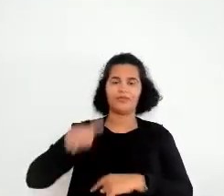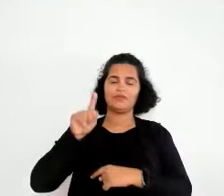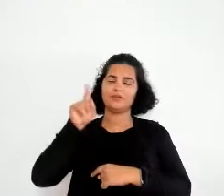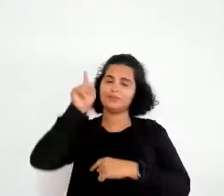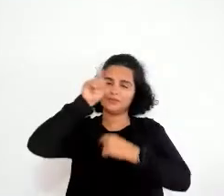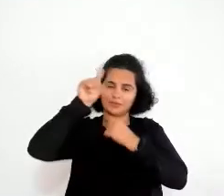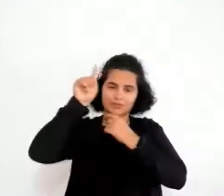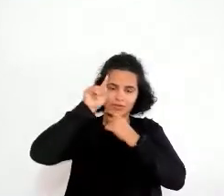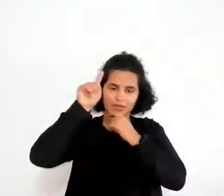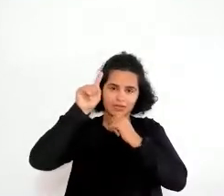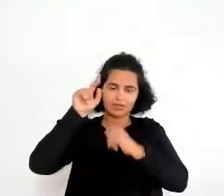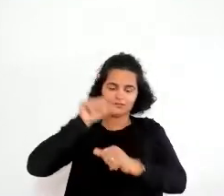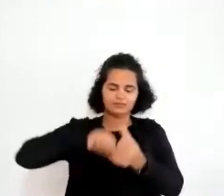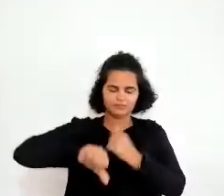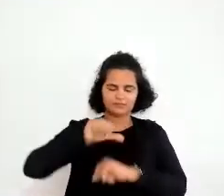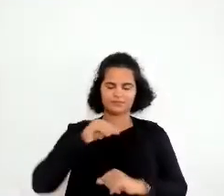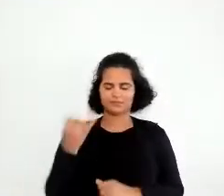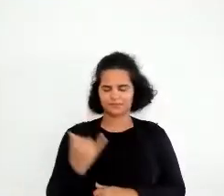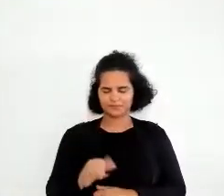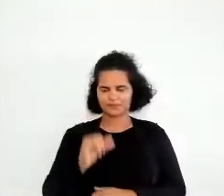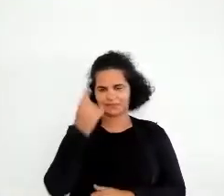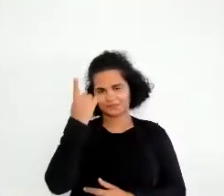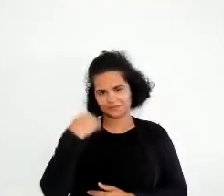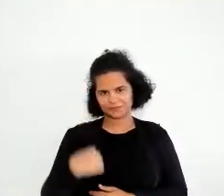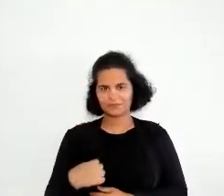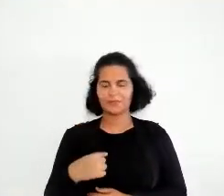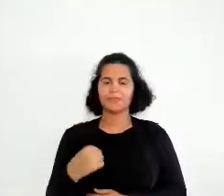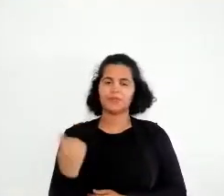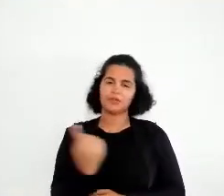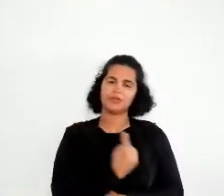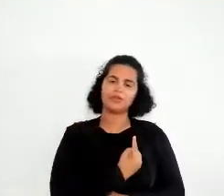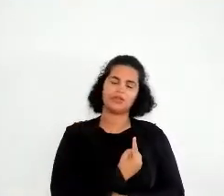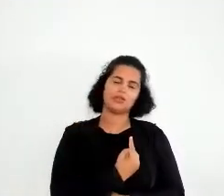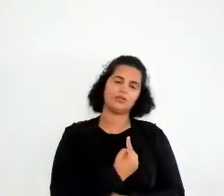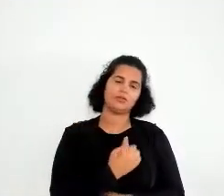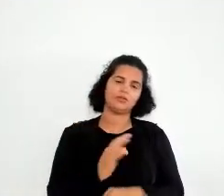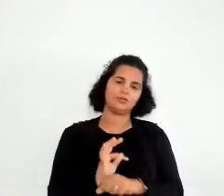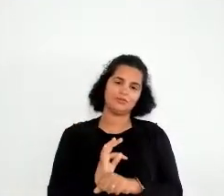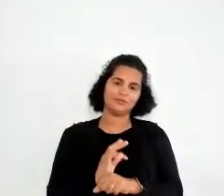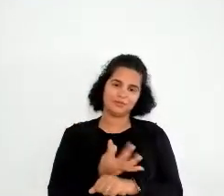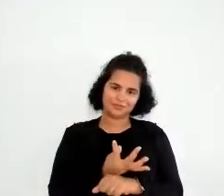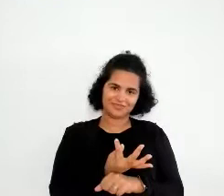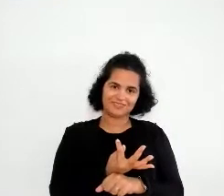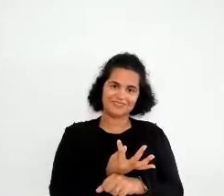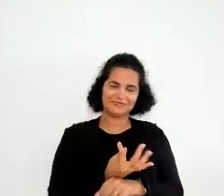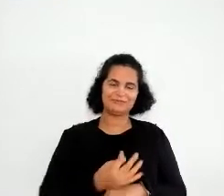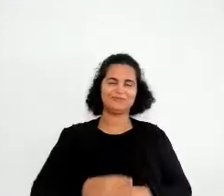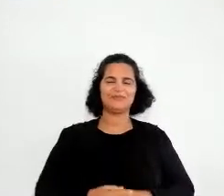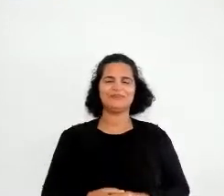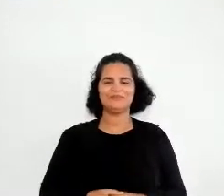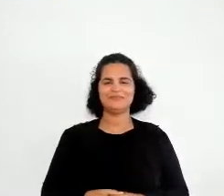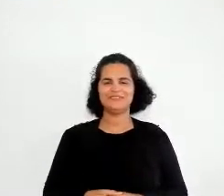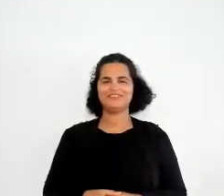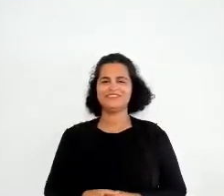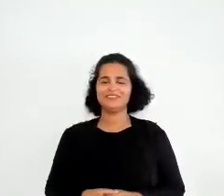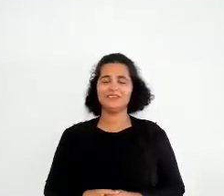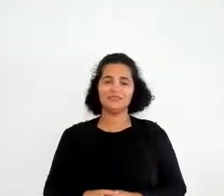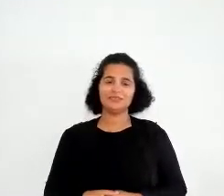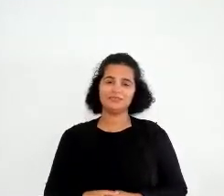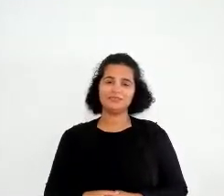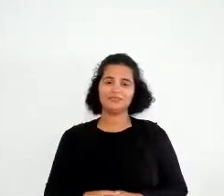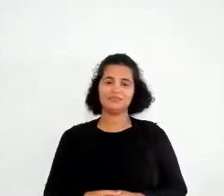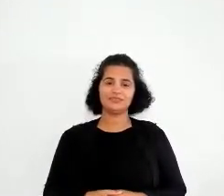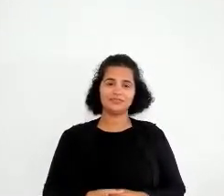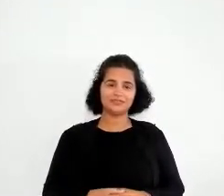nossas energias, persistimos no nosso objetivo, seja o de entregar